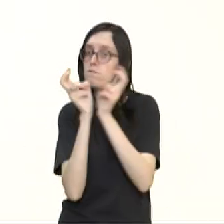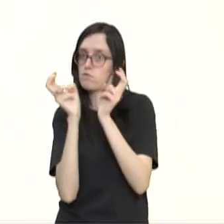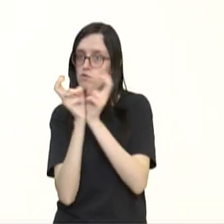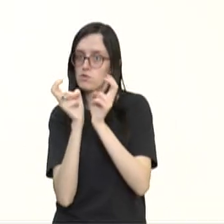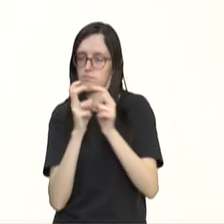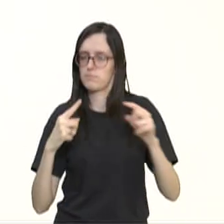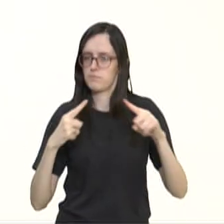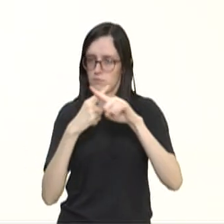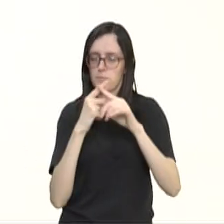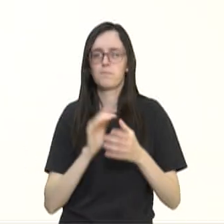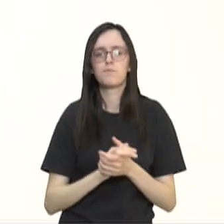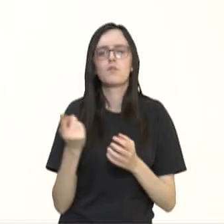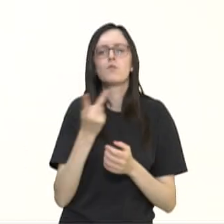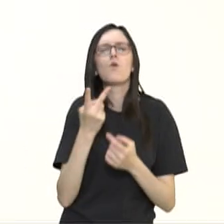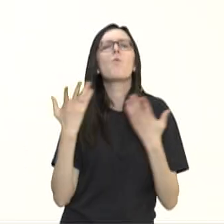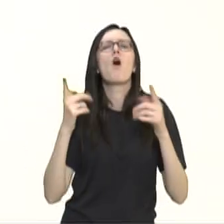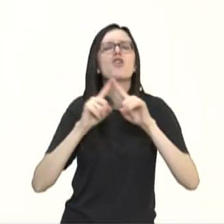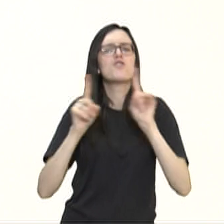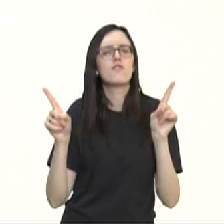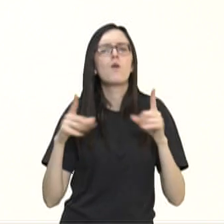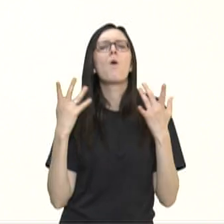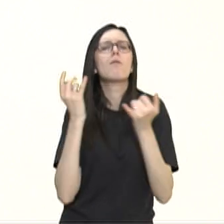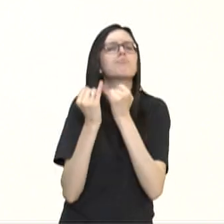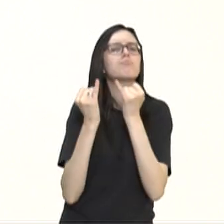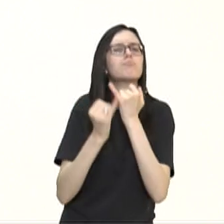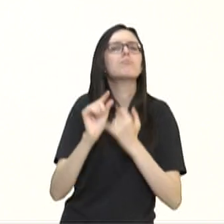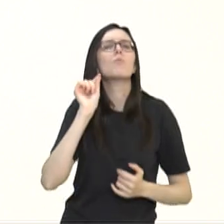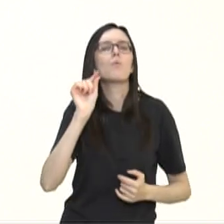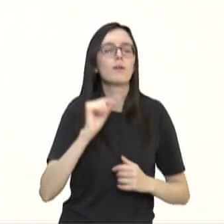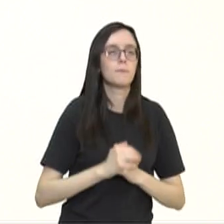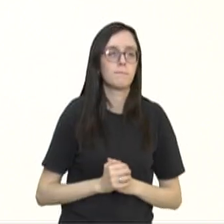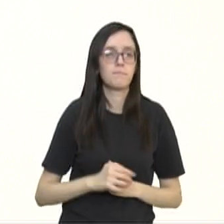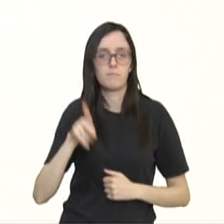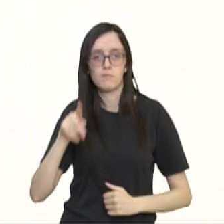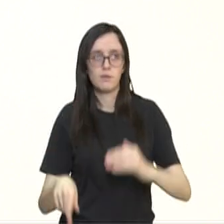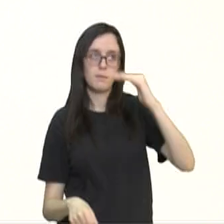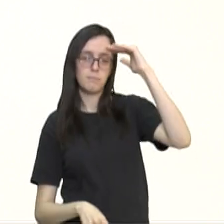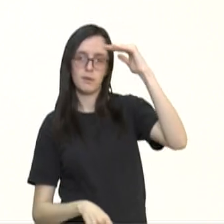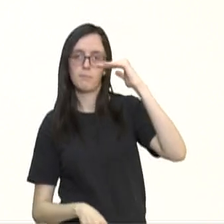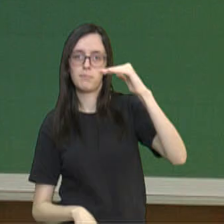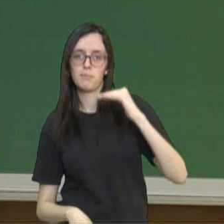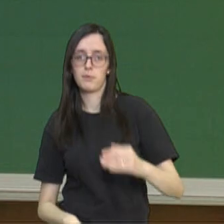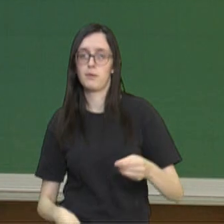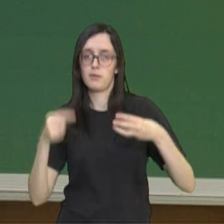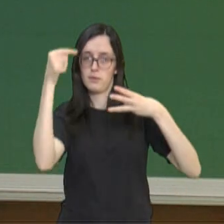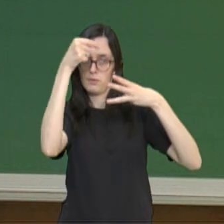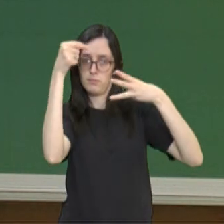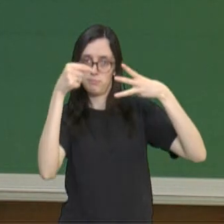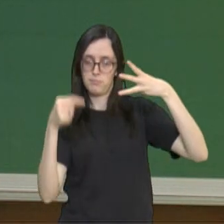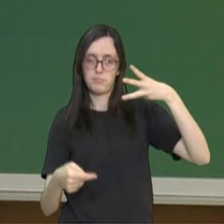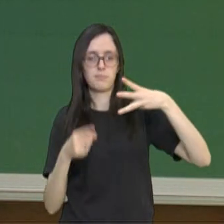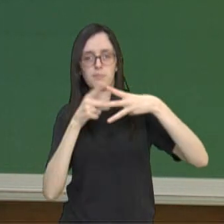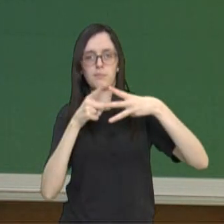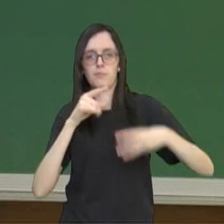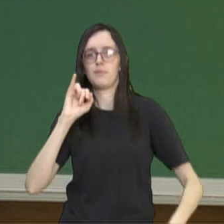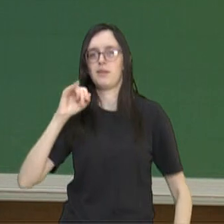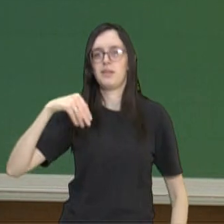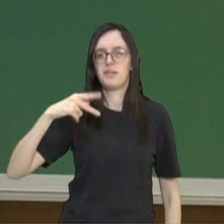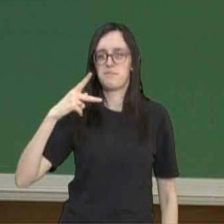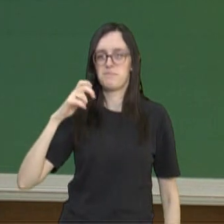vão tirar de letra, hein? Um quiz serve para verificar o que a gente já aprendeu, testar a